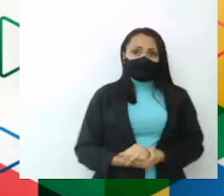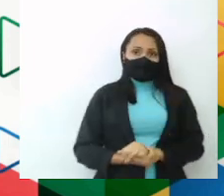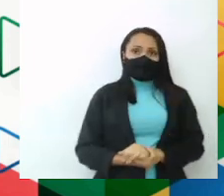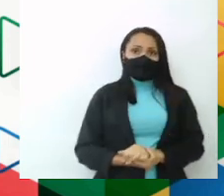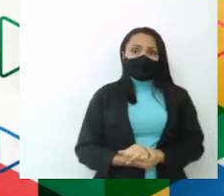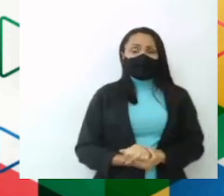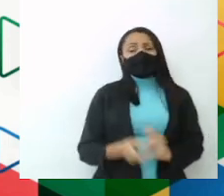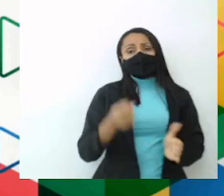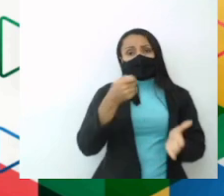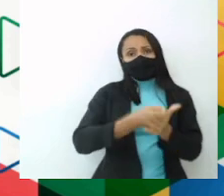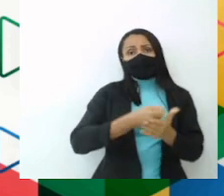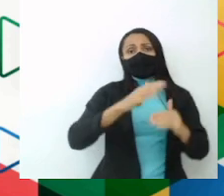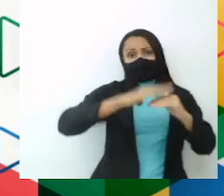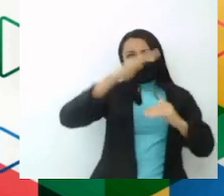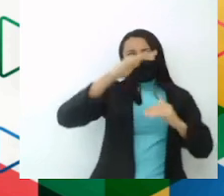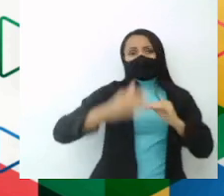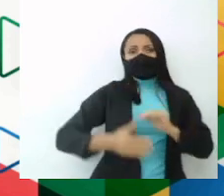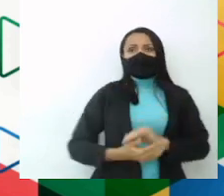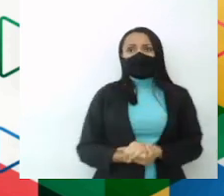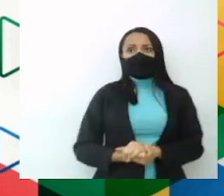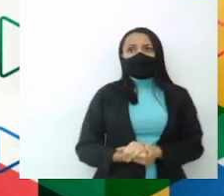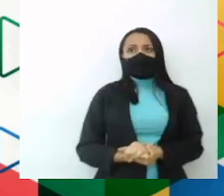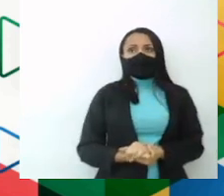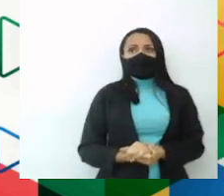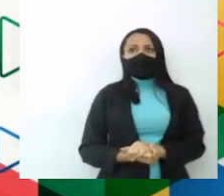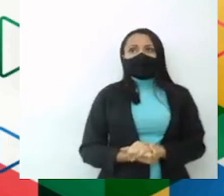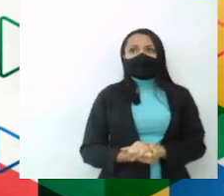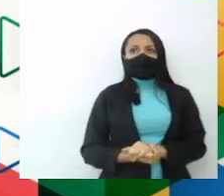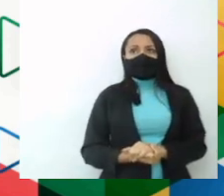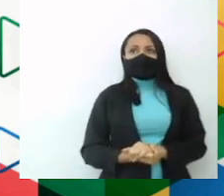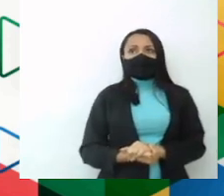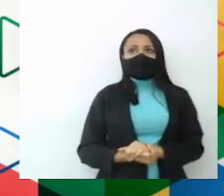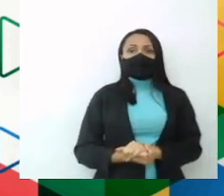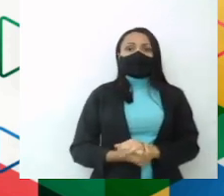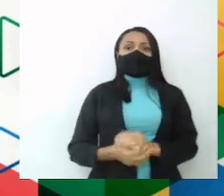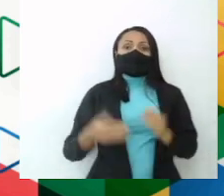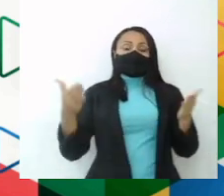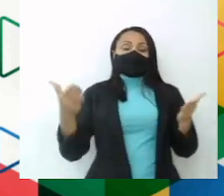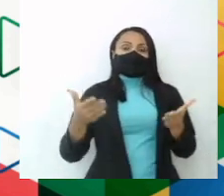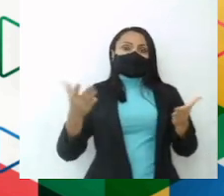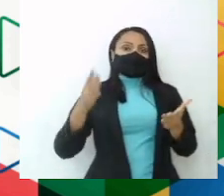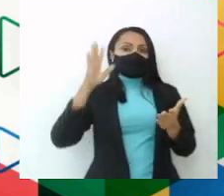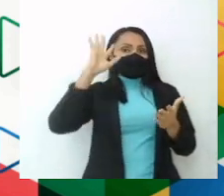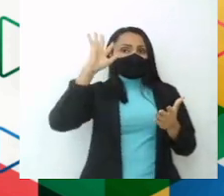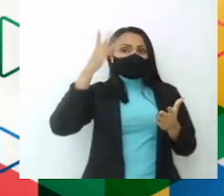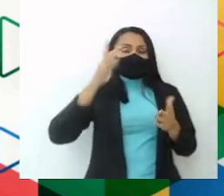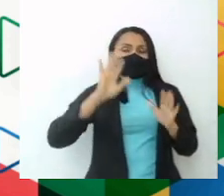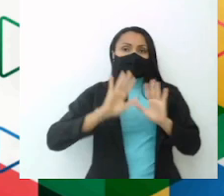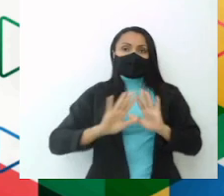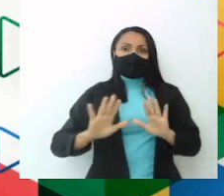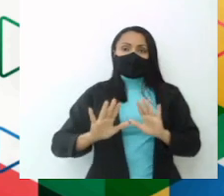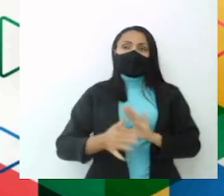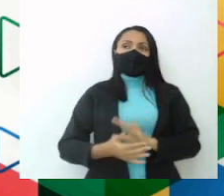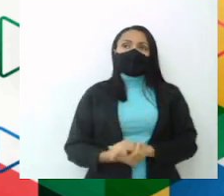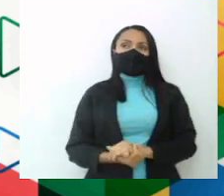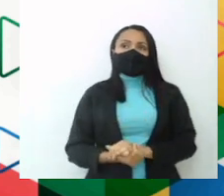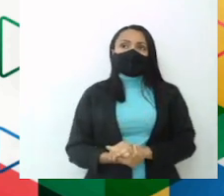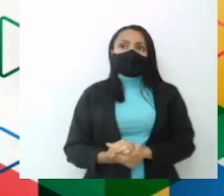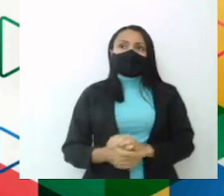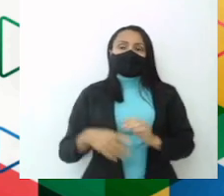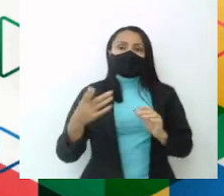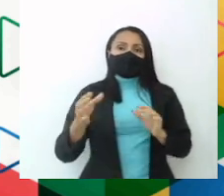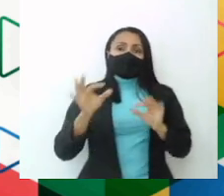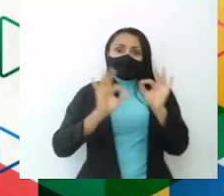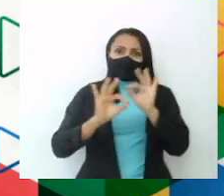grandezas diretamente proporcionais. E aqui agora eu não vou resolver como eu resolvi no caso anterior, que foi montando